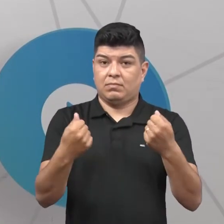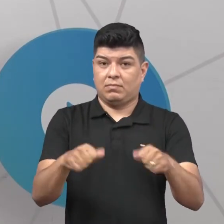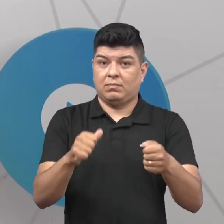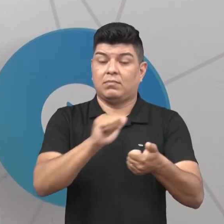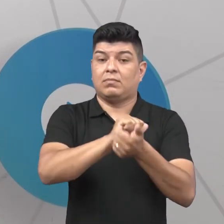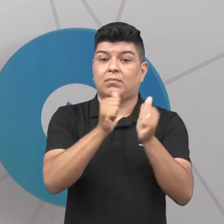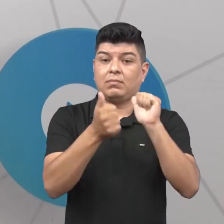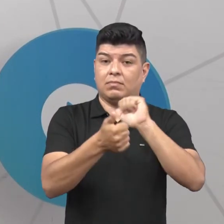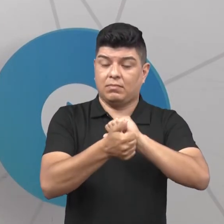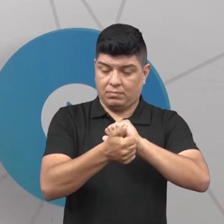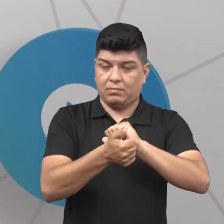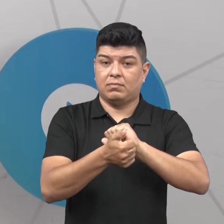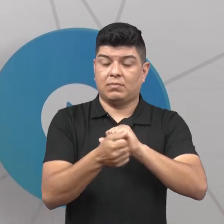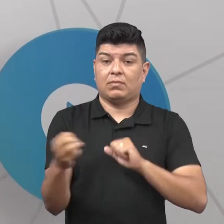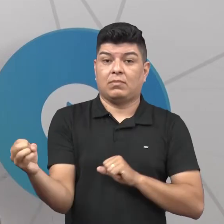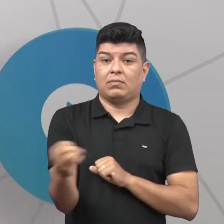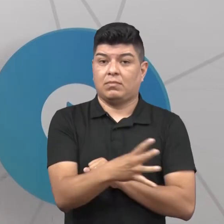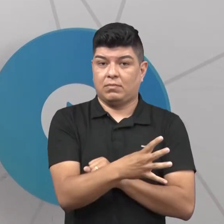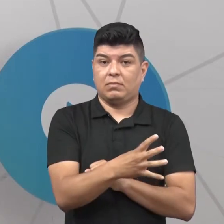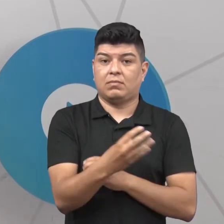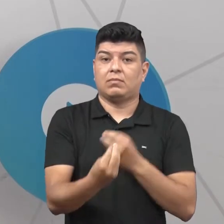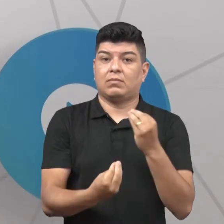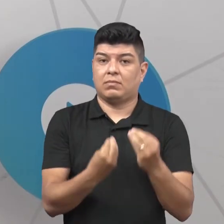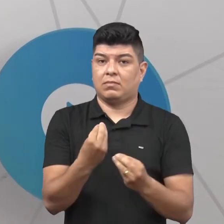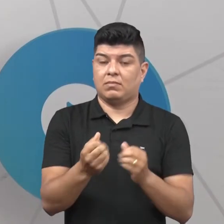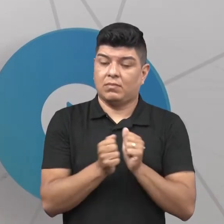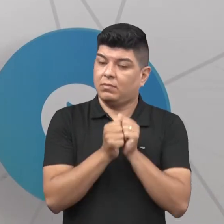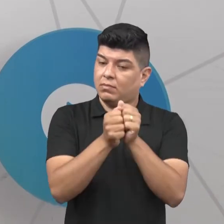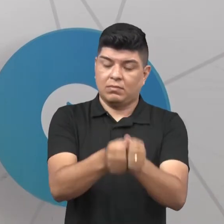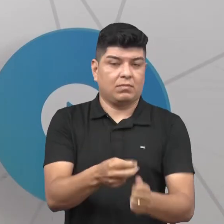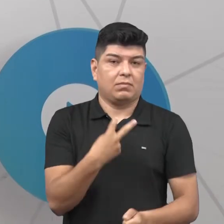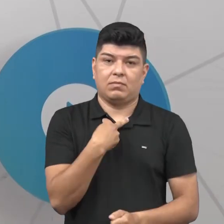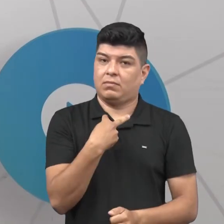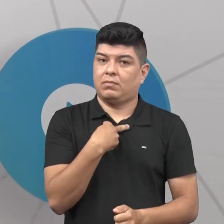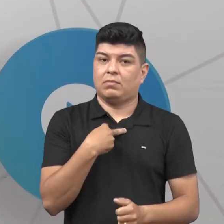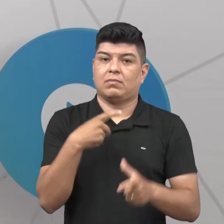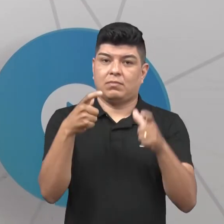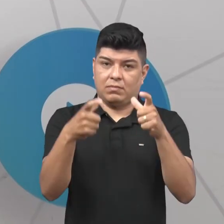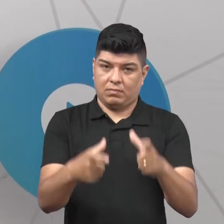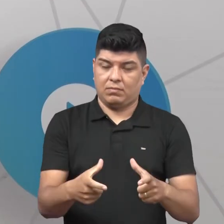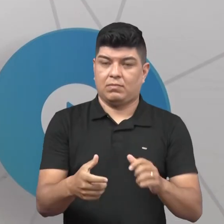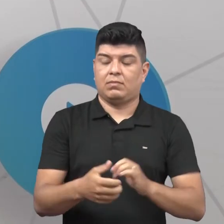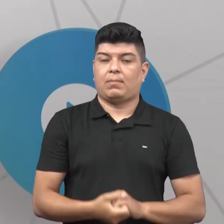buscar novas formas, já que nós não podemos estar juntos no mesmo ambiente.